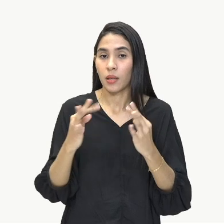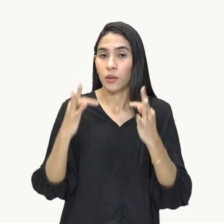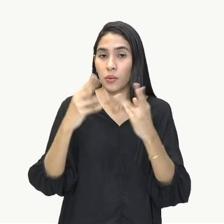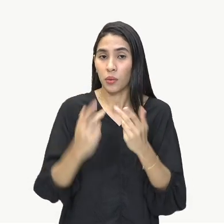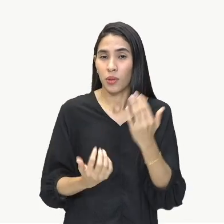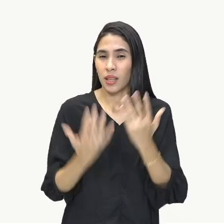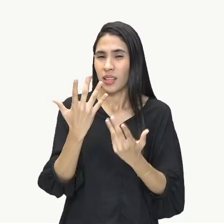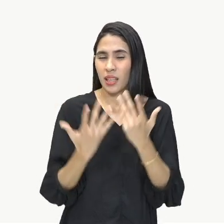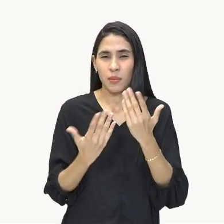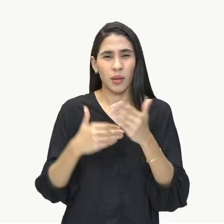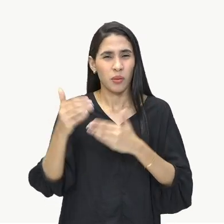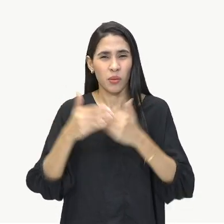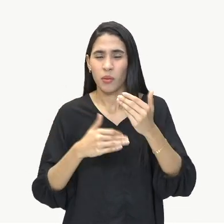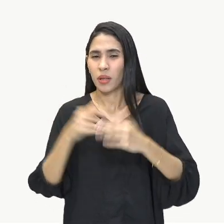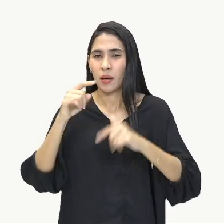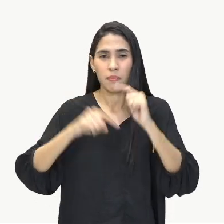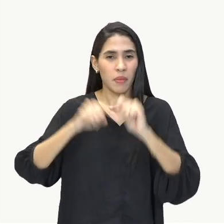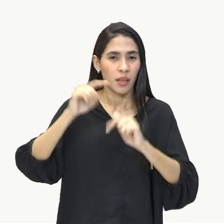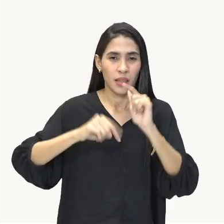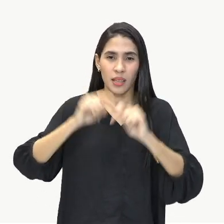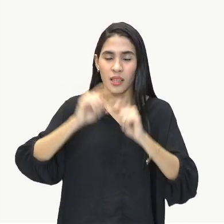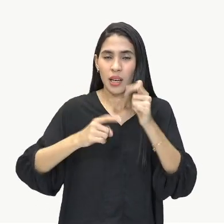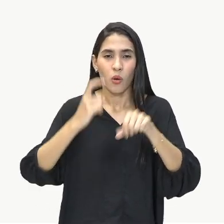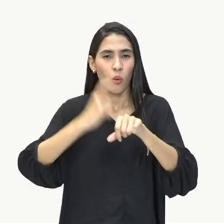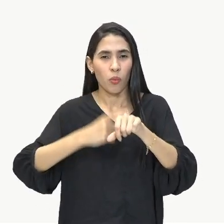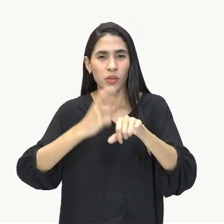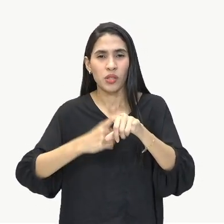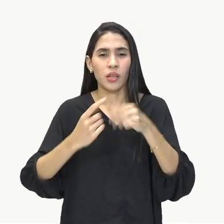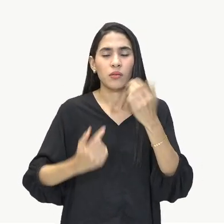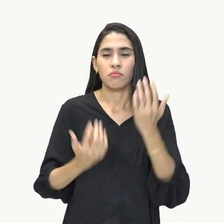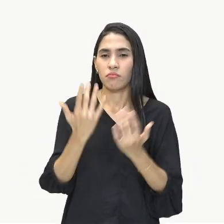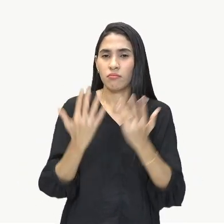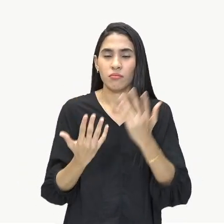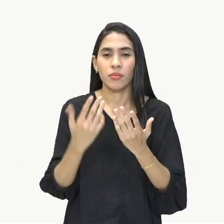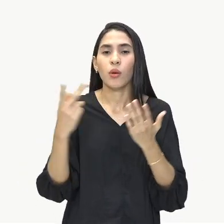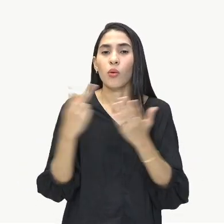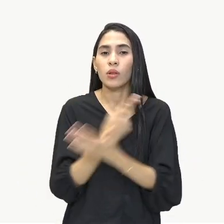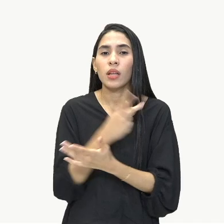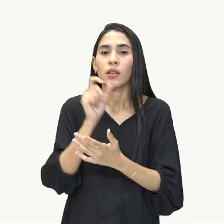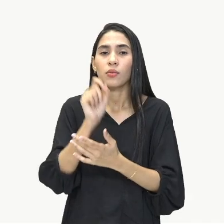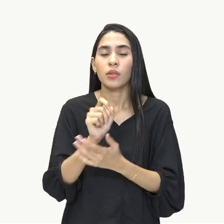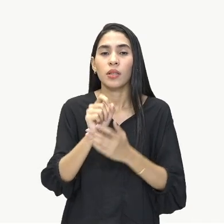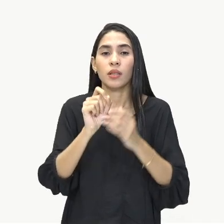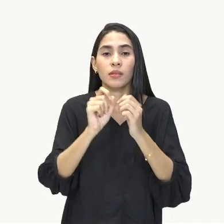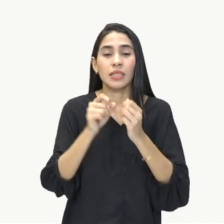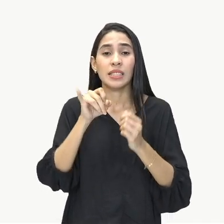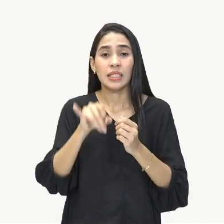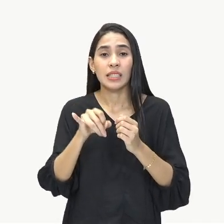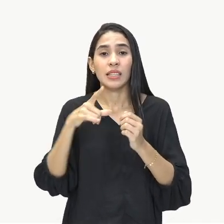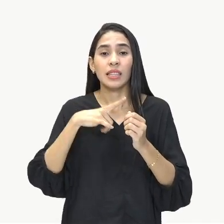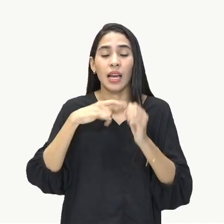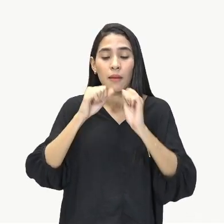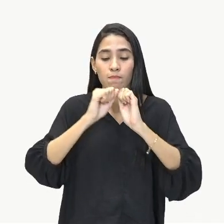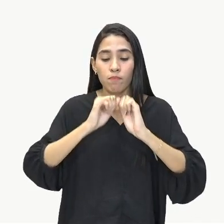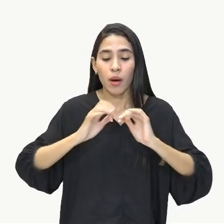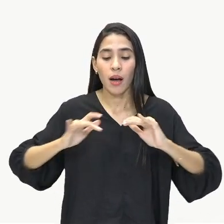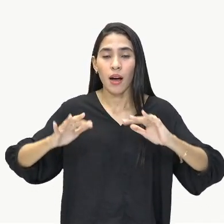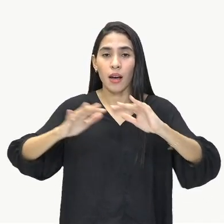queima de qualquer coisa, qualquer material, ela ocorre com liberação de